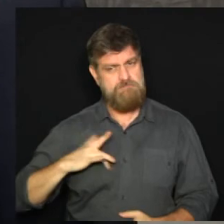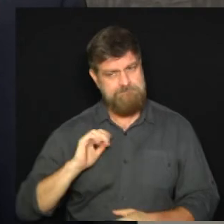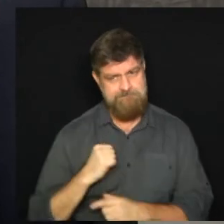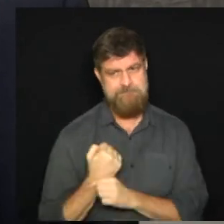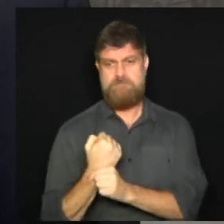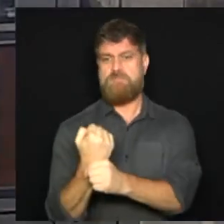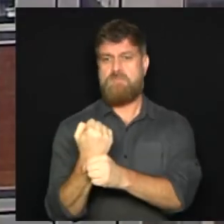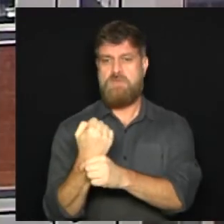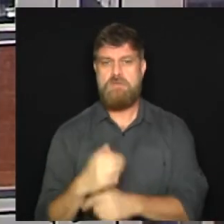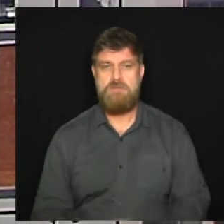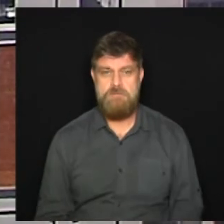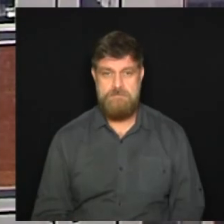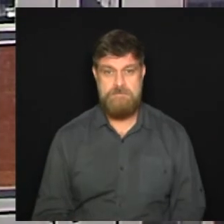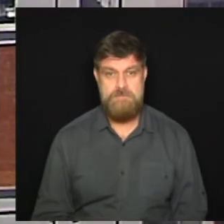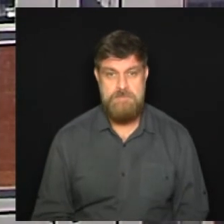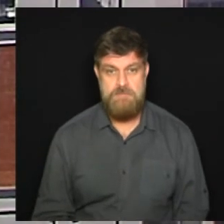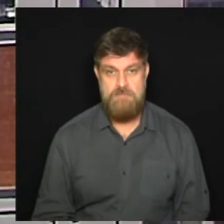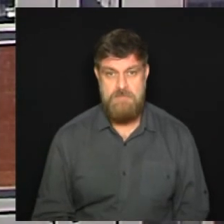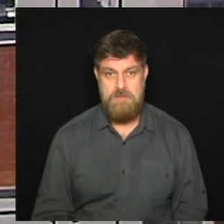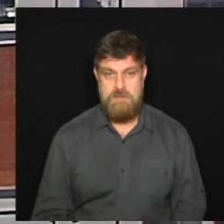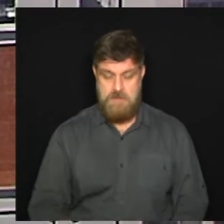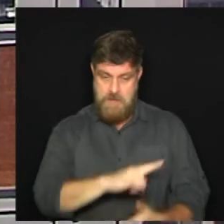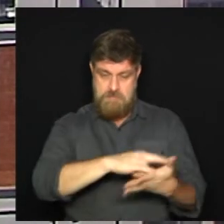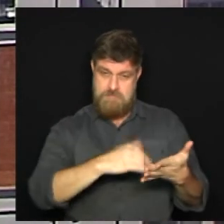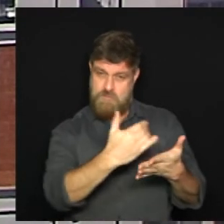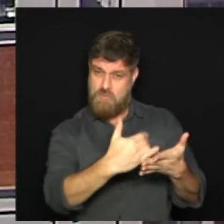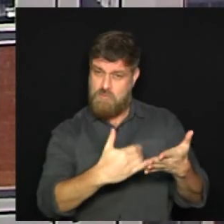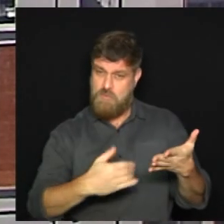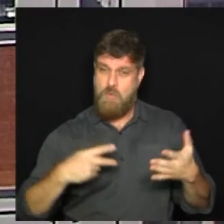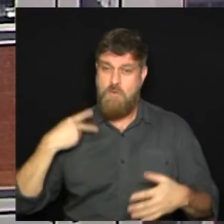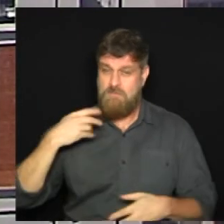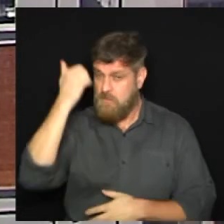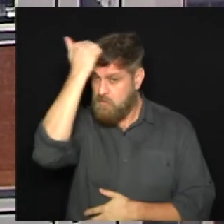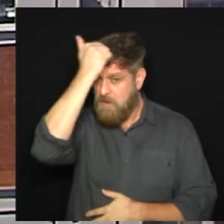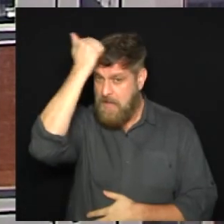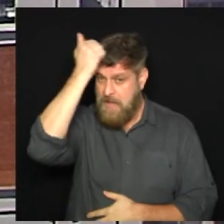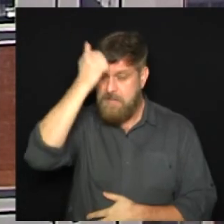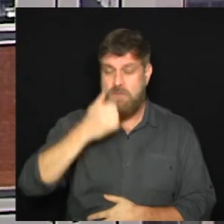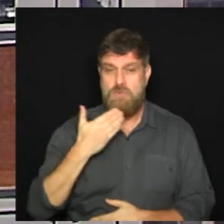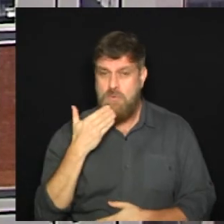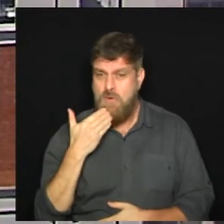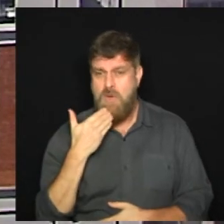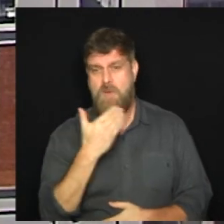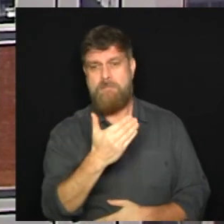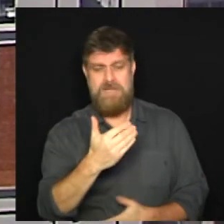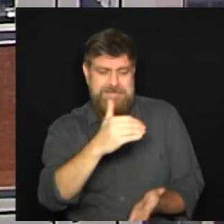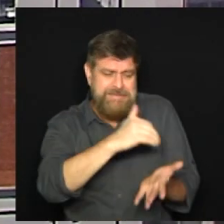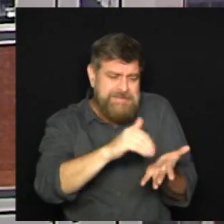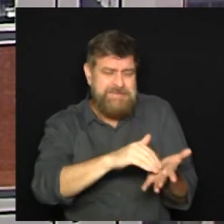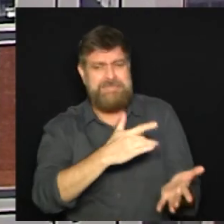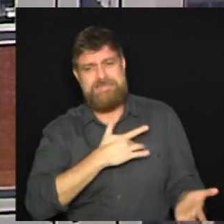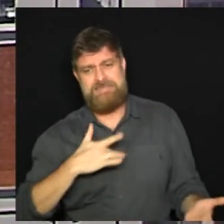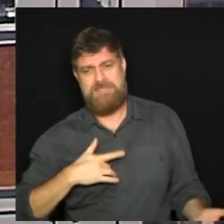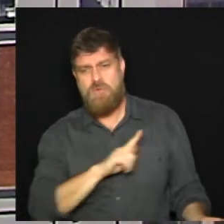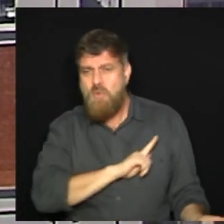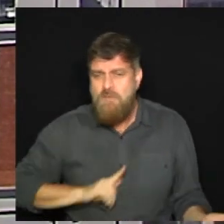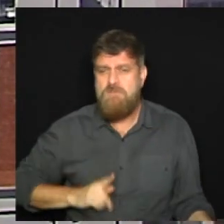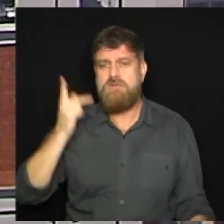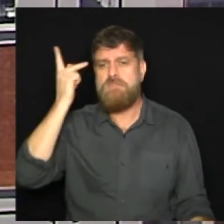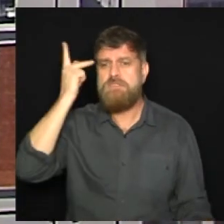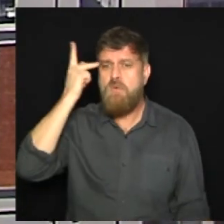efetivamente garantido. Moção do vereador Ailton da Farmácia apela à Secretaria de Saúde do Governo de São